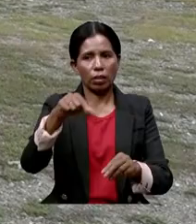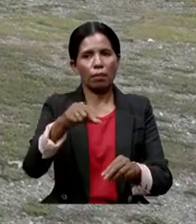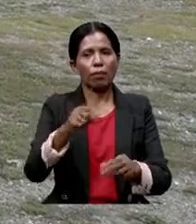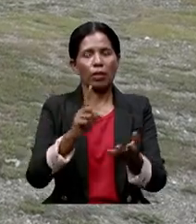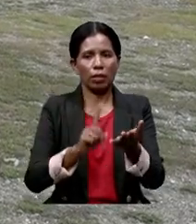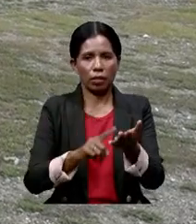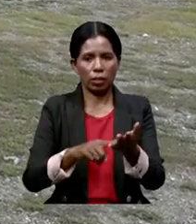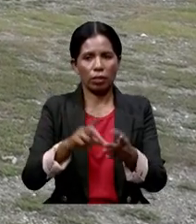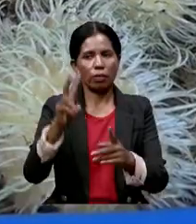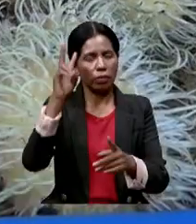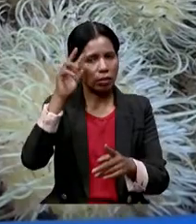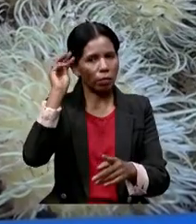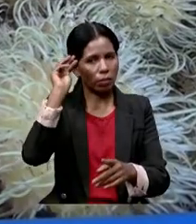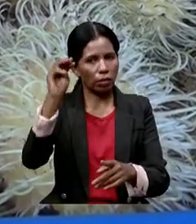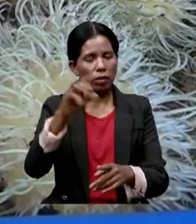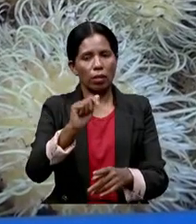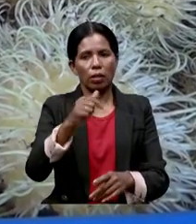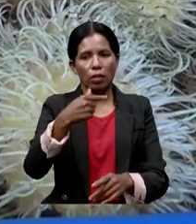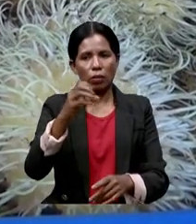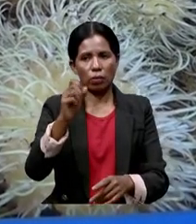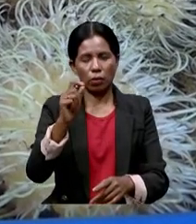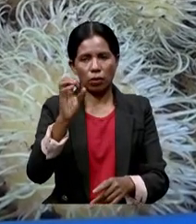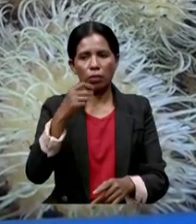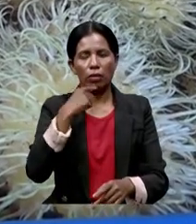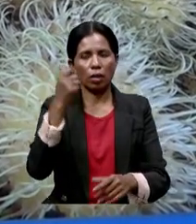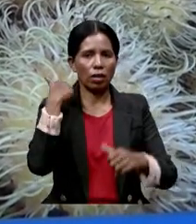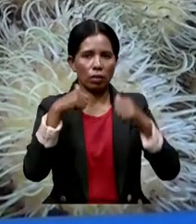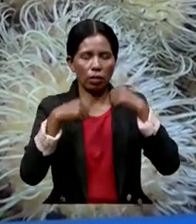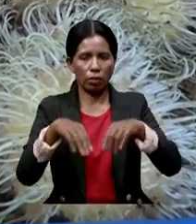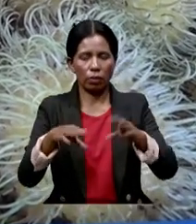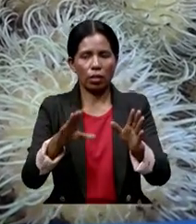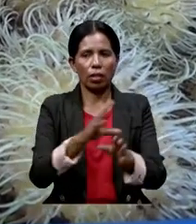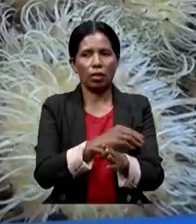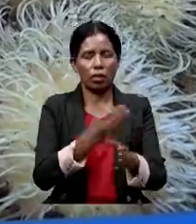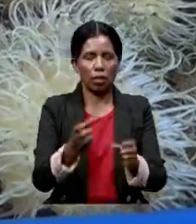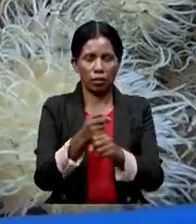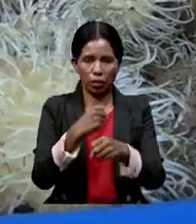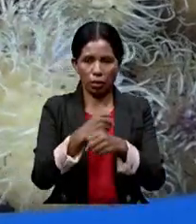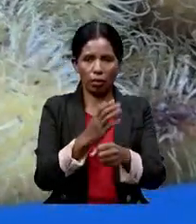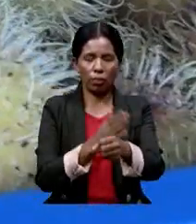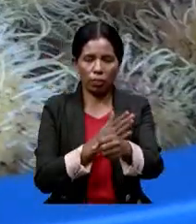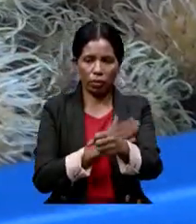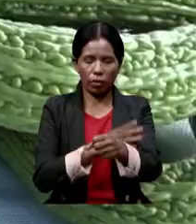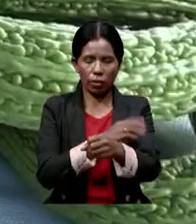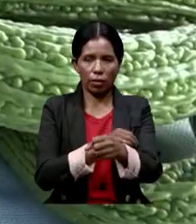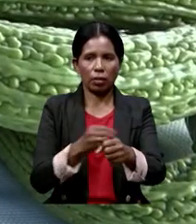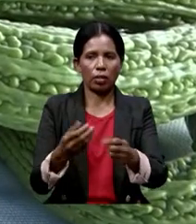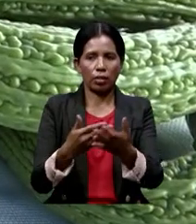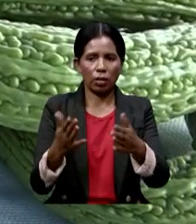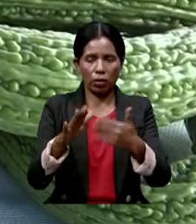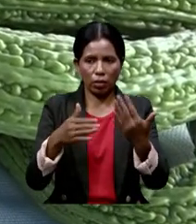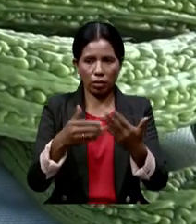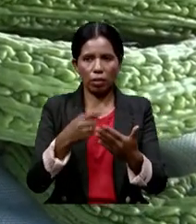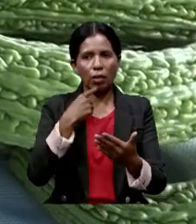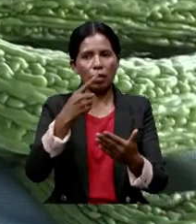Vice Ministro Comércio e Indústria Augusto Junior Trindade Hateten, atividade Feira Nacional ne, atuhalo promoção ba produto local, no